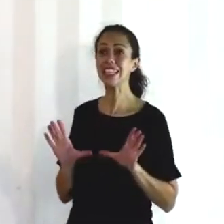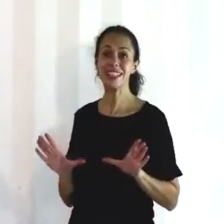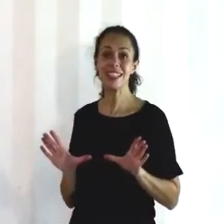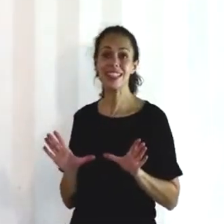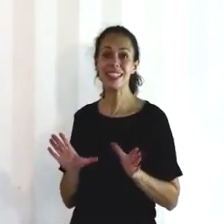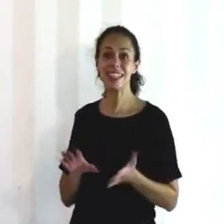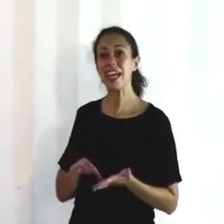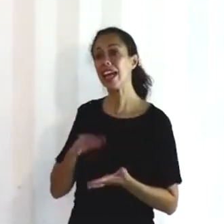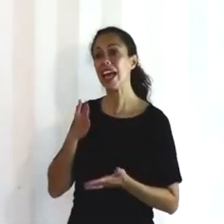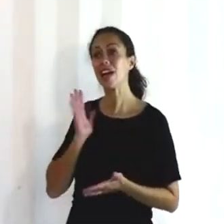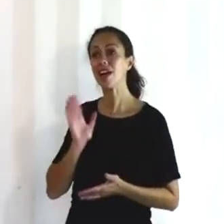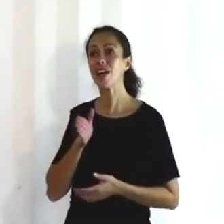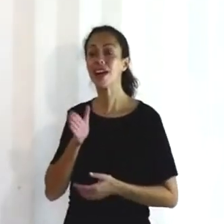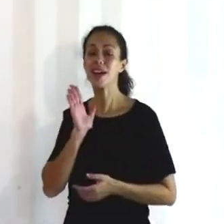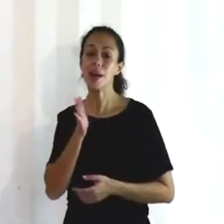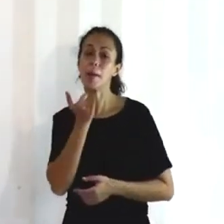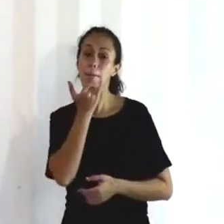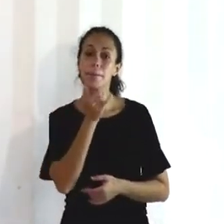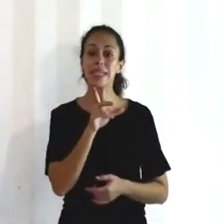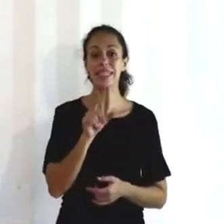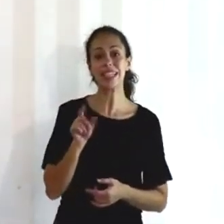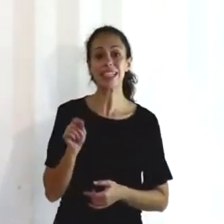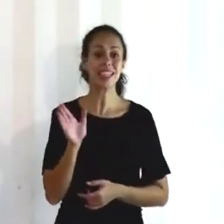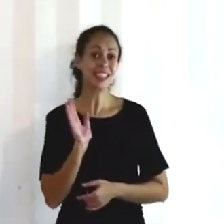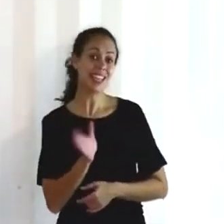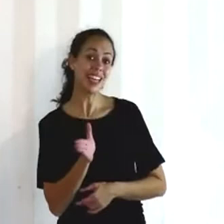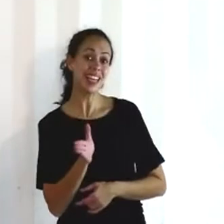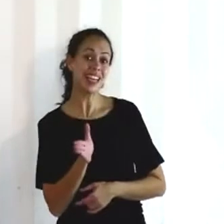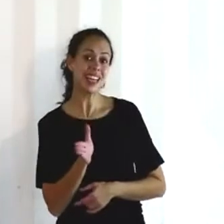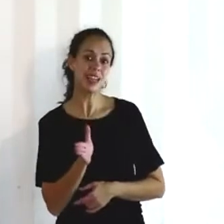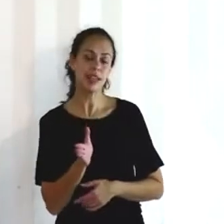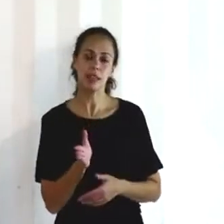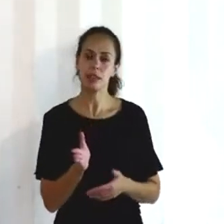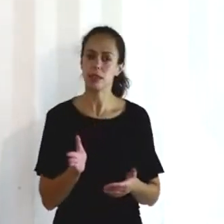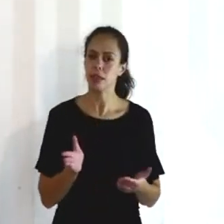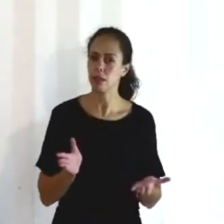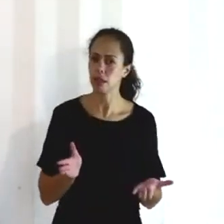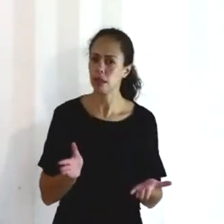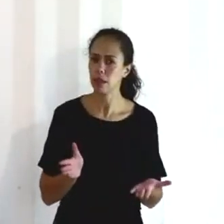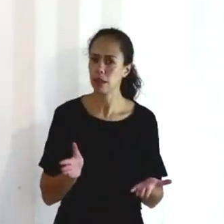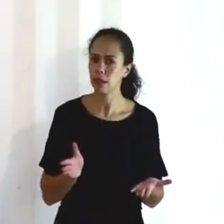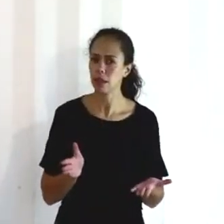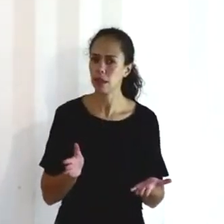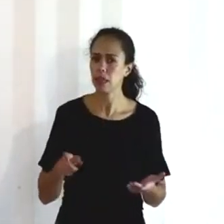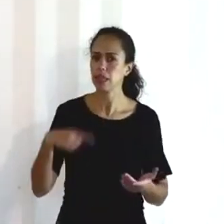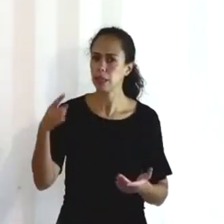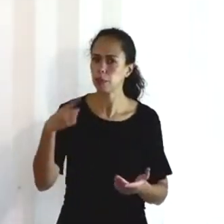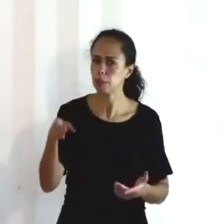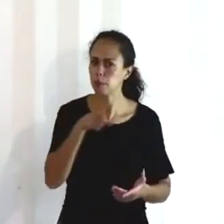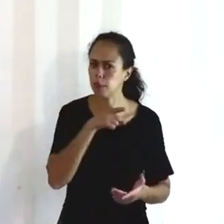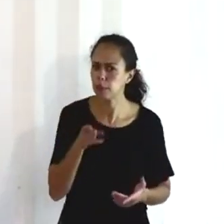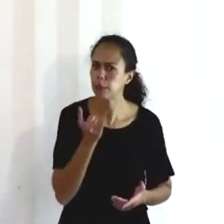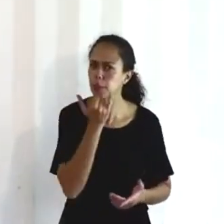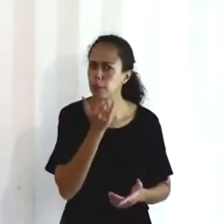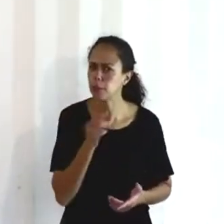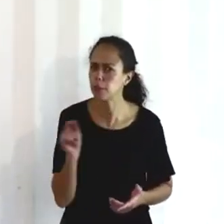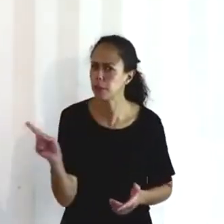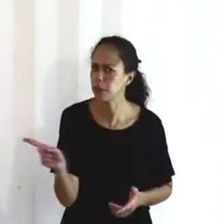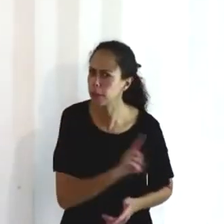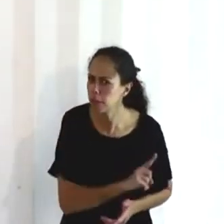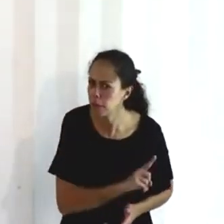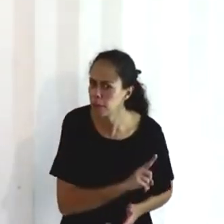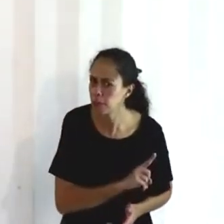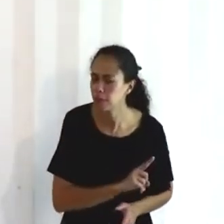tiver, Deus vai me perdoar. A parábola não ensina isso. A parábola não ensina